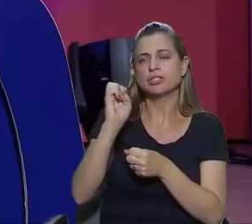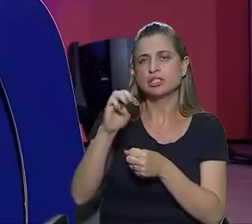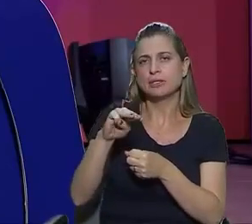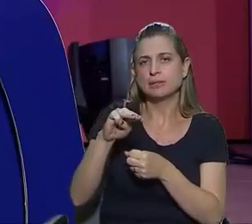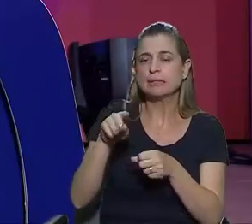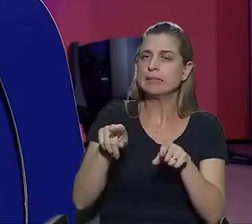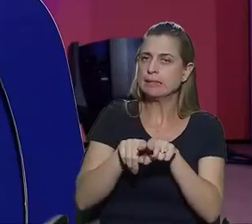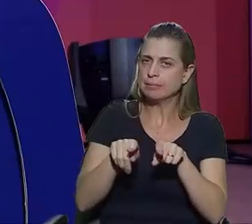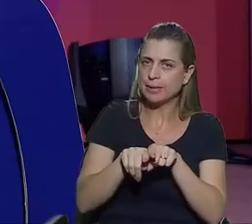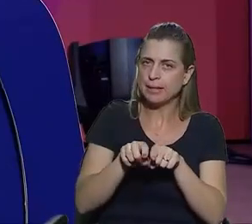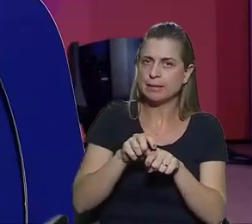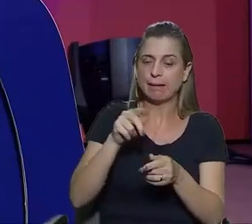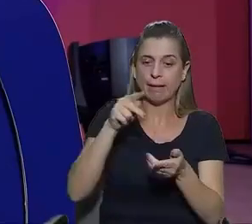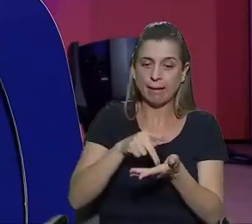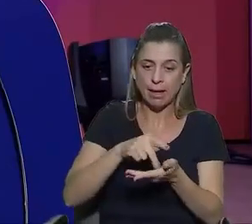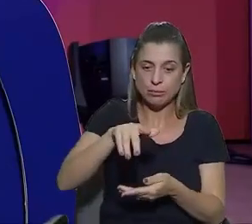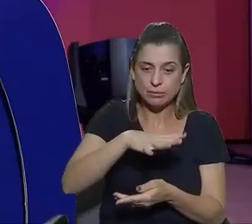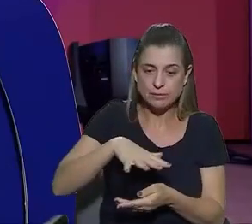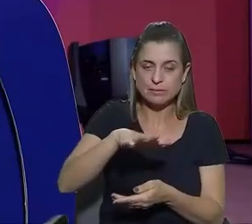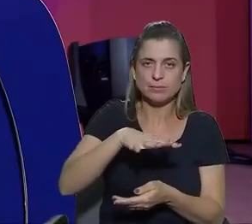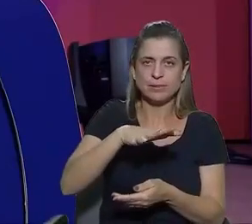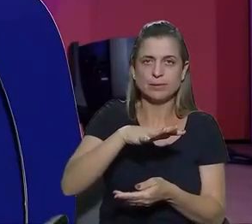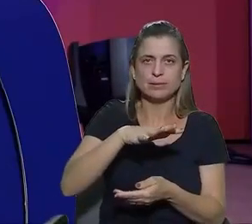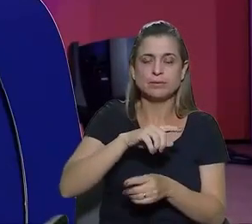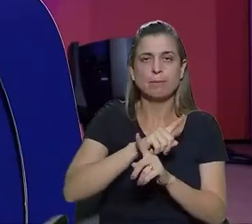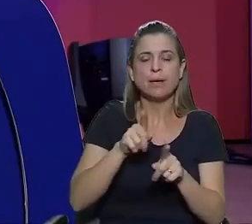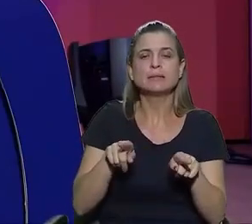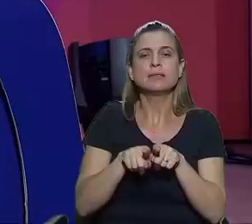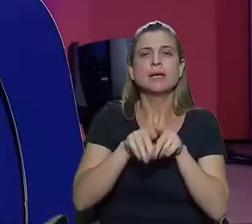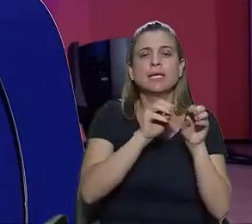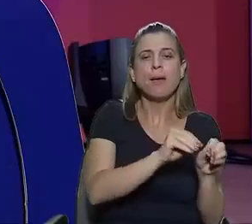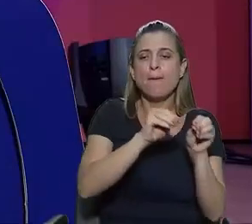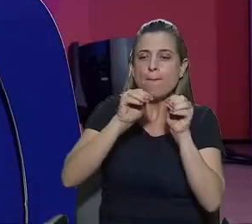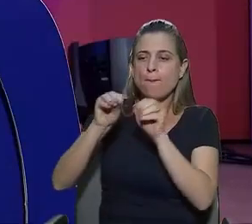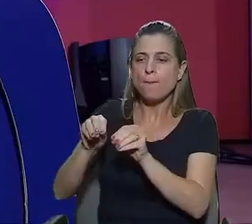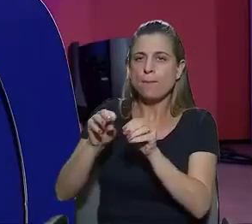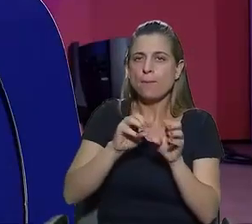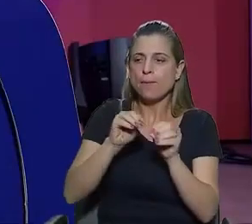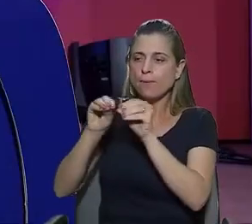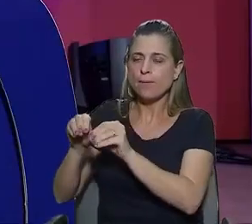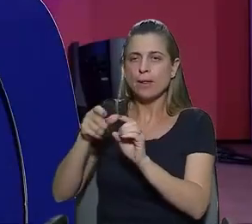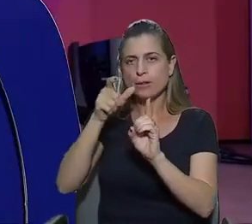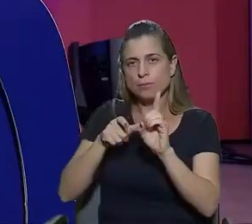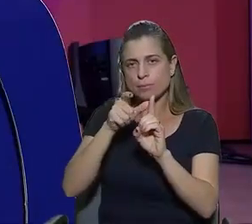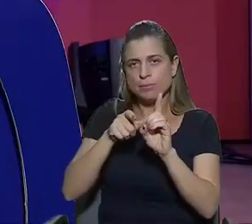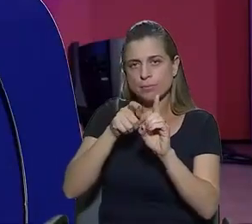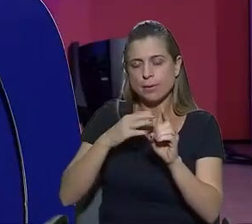paisagem, é também esse espaço real, mas é, sobretudo, esses deslocamentos, né, que os personagens, pelo menos dos meus livros,